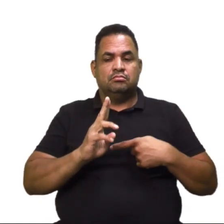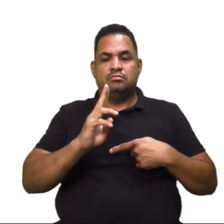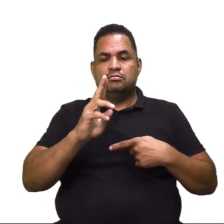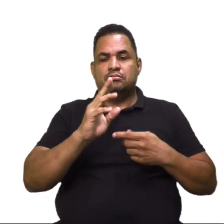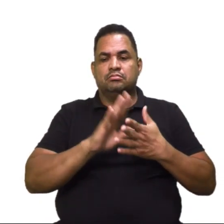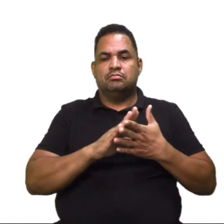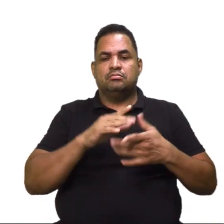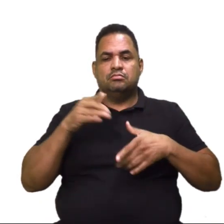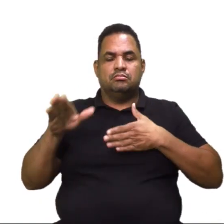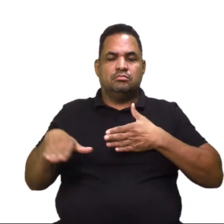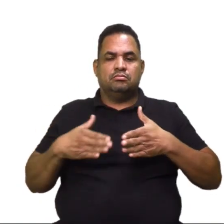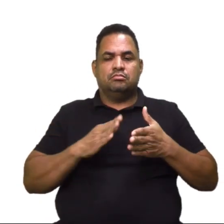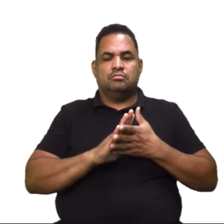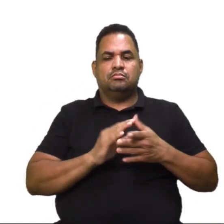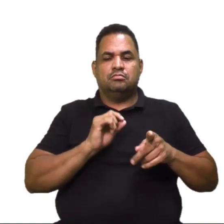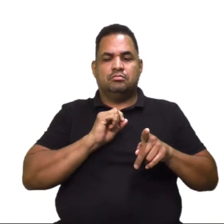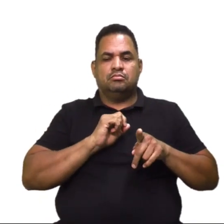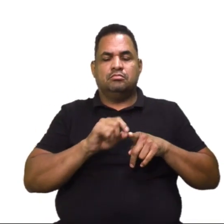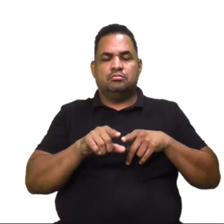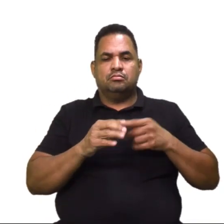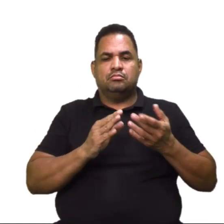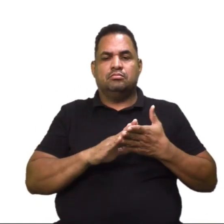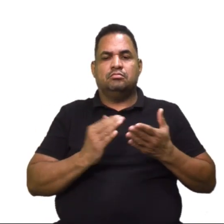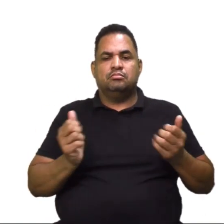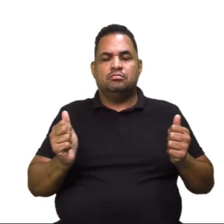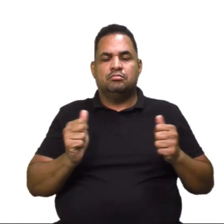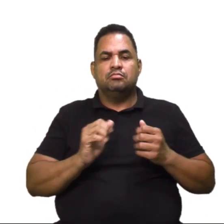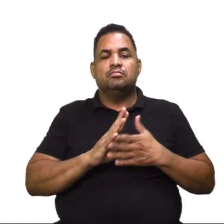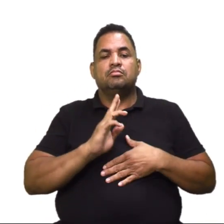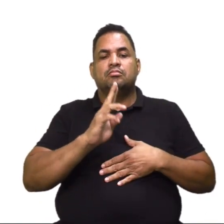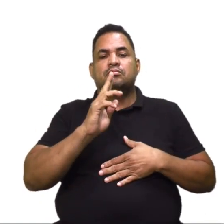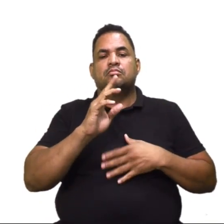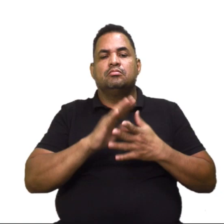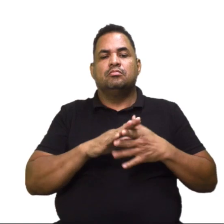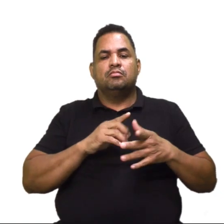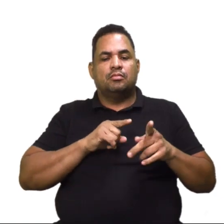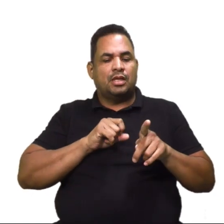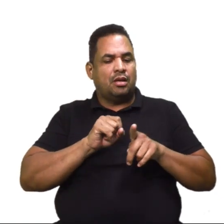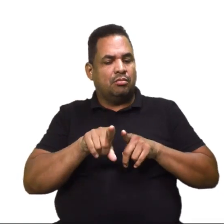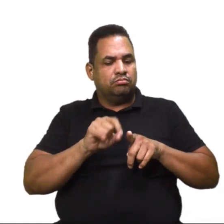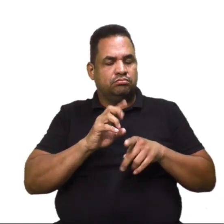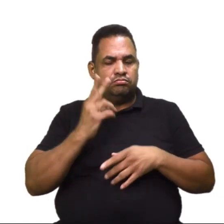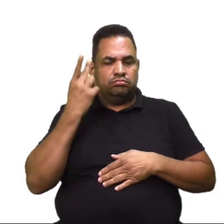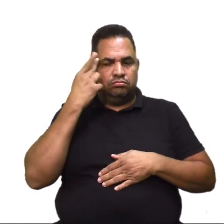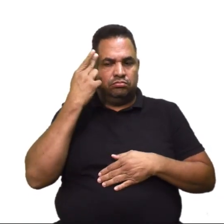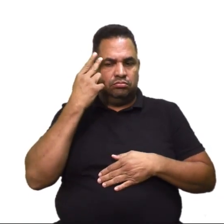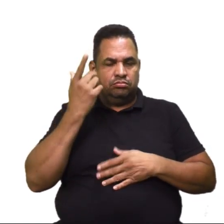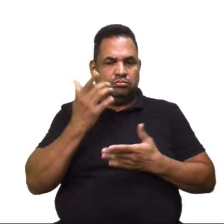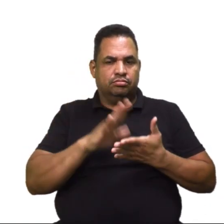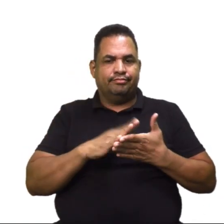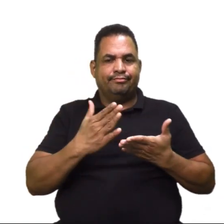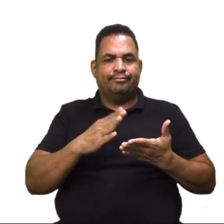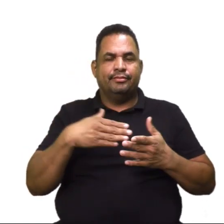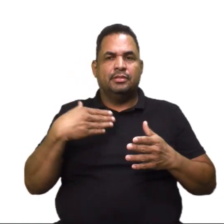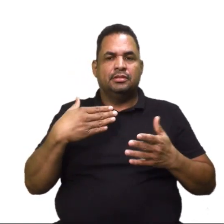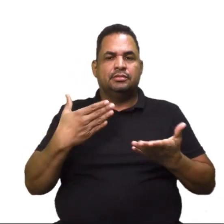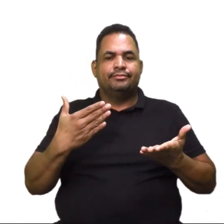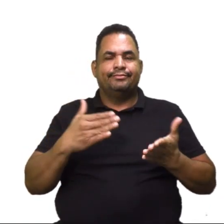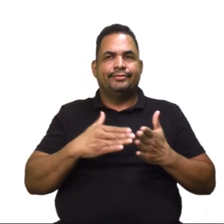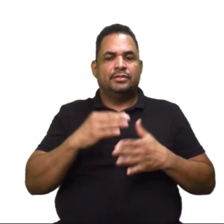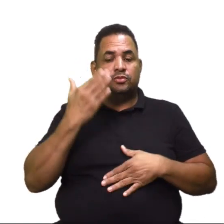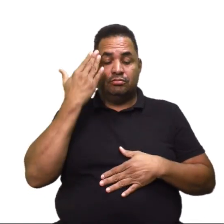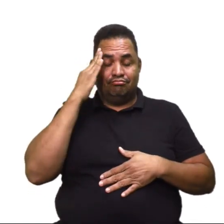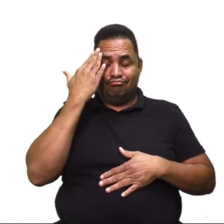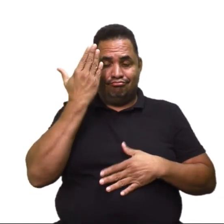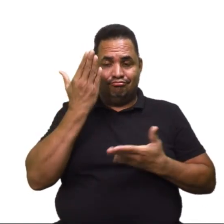mais a produção de esperma com espermatozoide. Você continua ejaculando normalmente. Tem gente que tem bloqueio em relação a esse